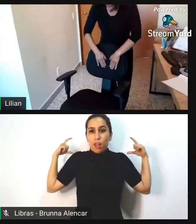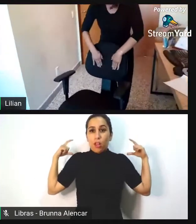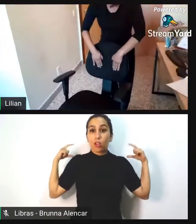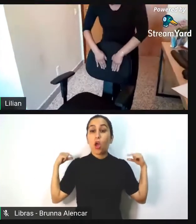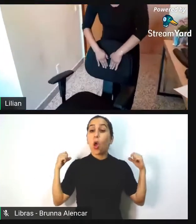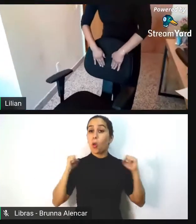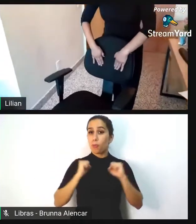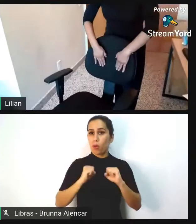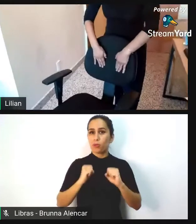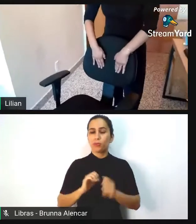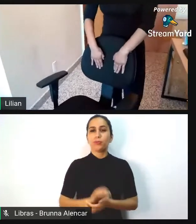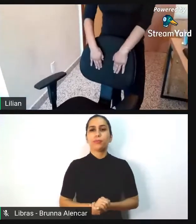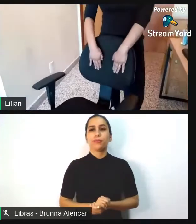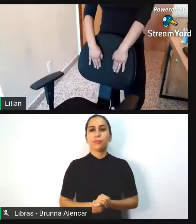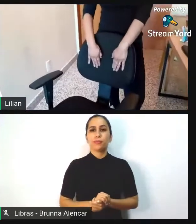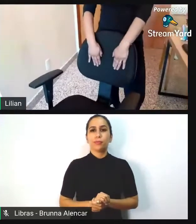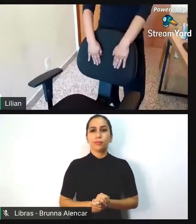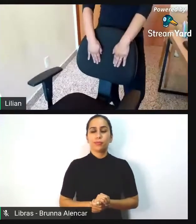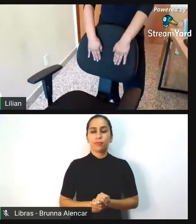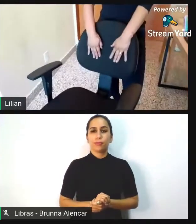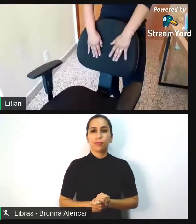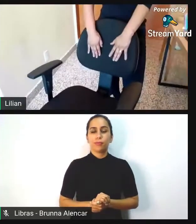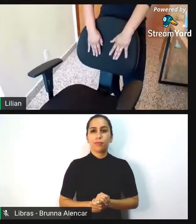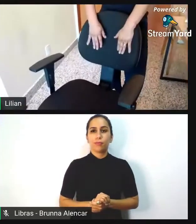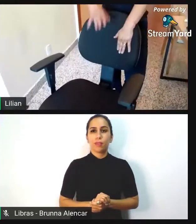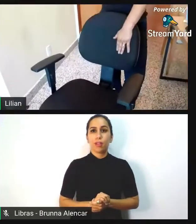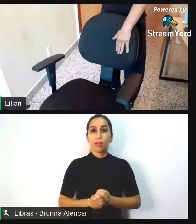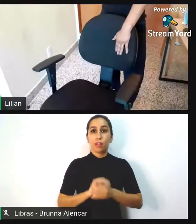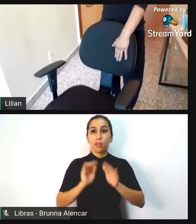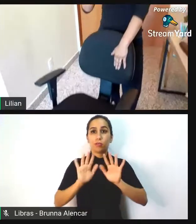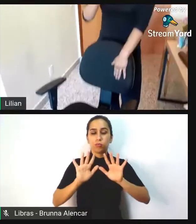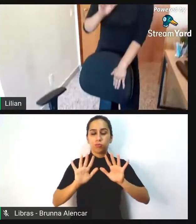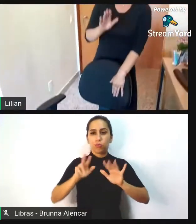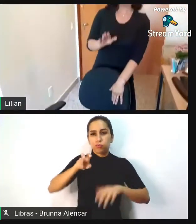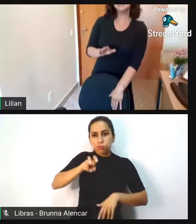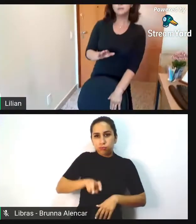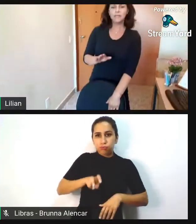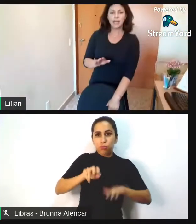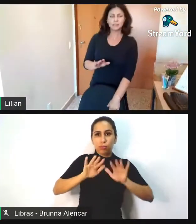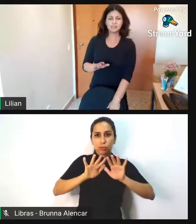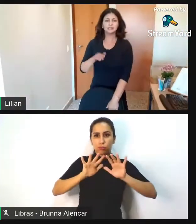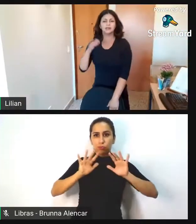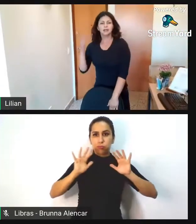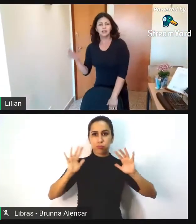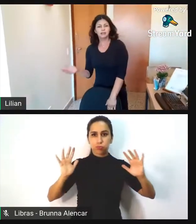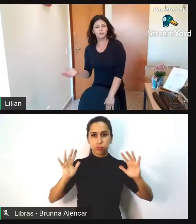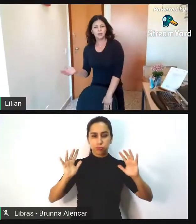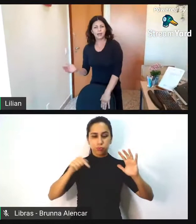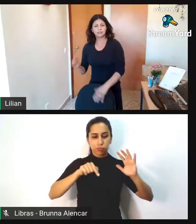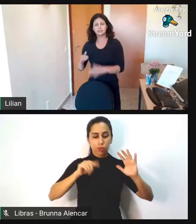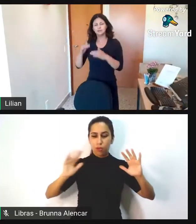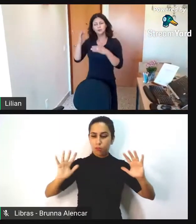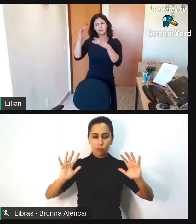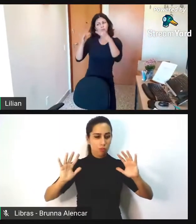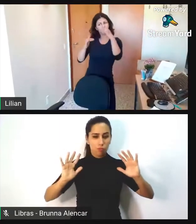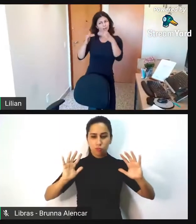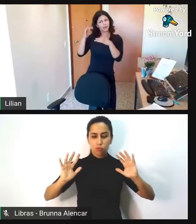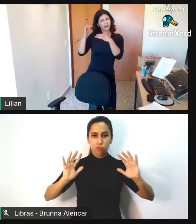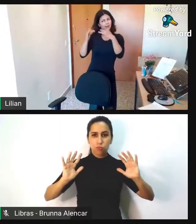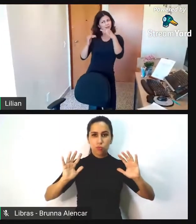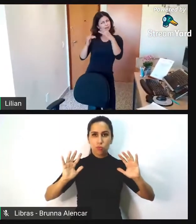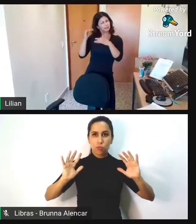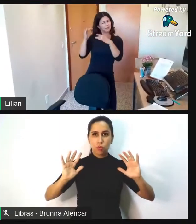relação a esse ponto aqui mais proeminente, ele deve ficar de no mínimo 10 e no máximo